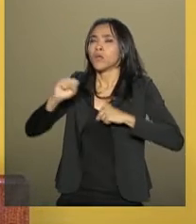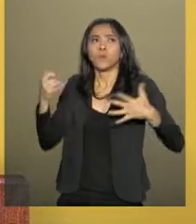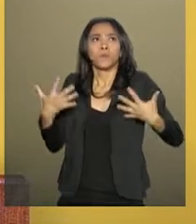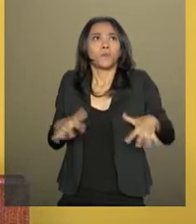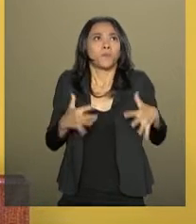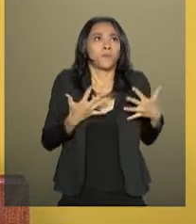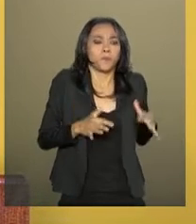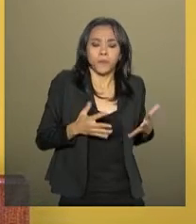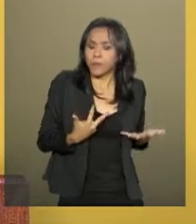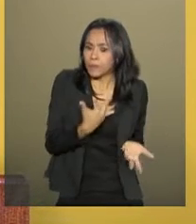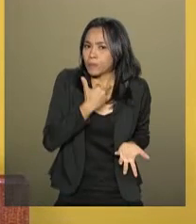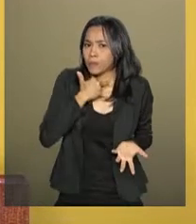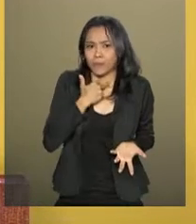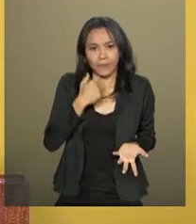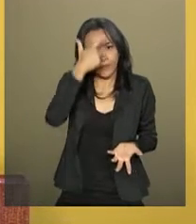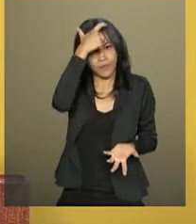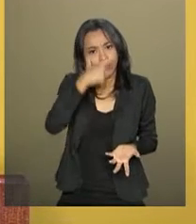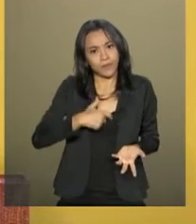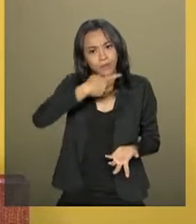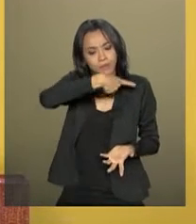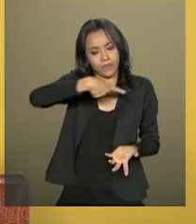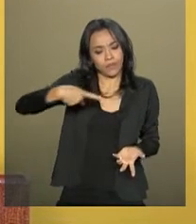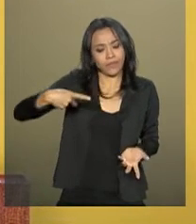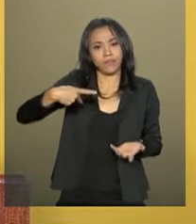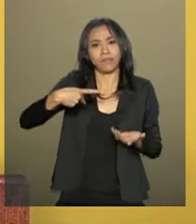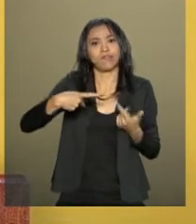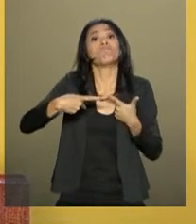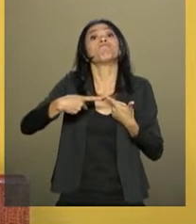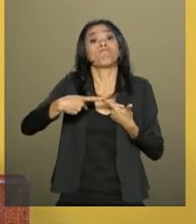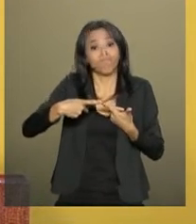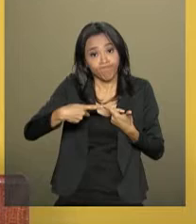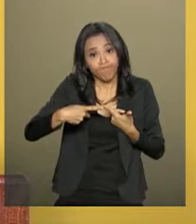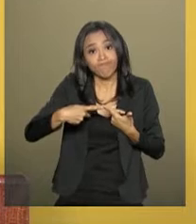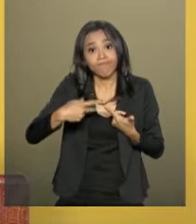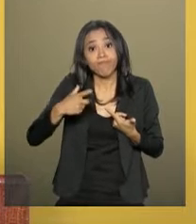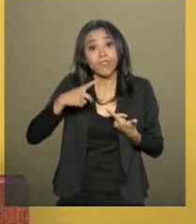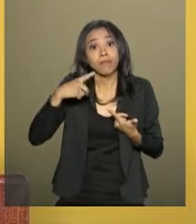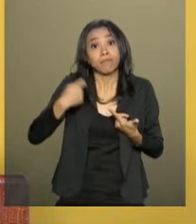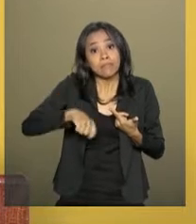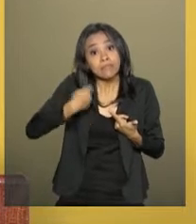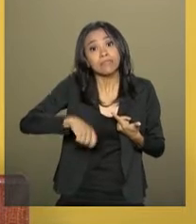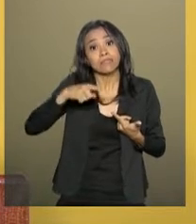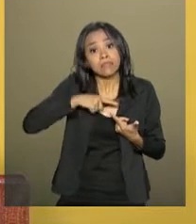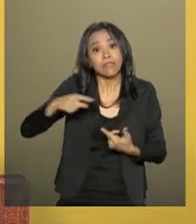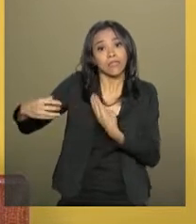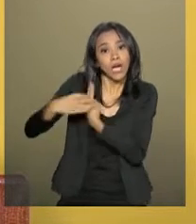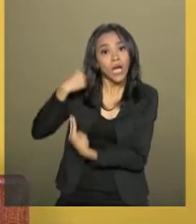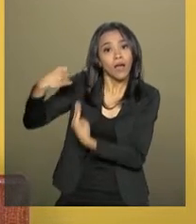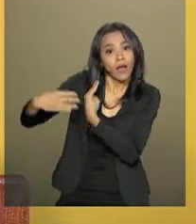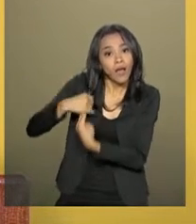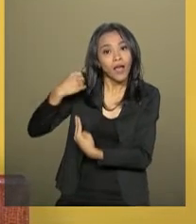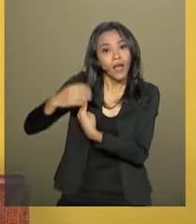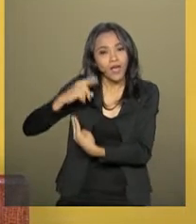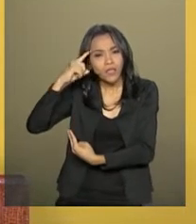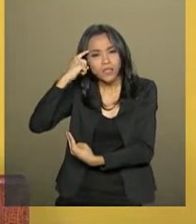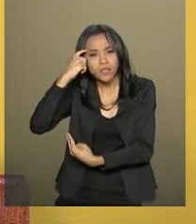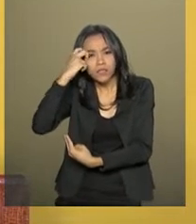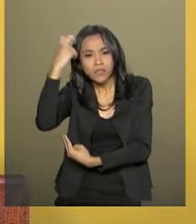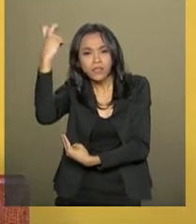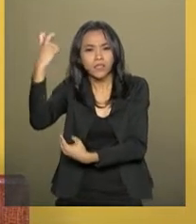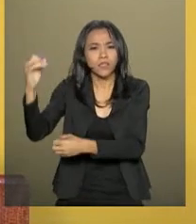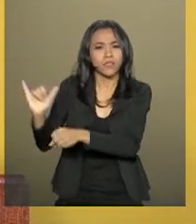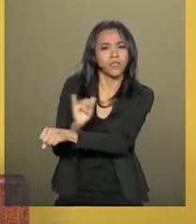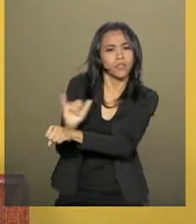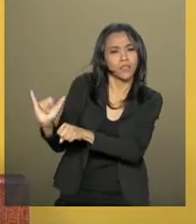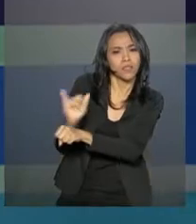o presidente da república por exemplo presidir de um assessoramento direto em matéria de inteligência e segurança